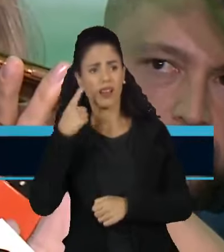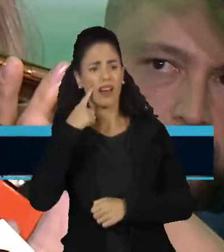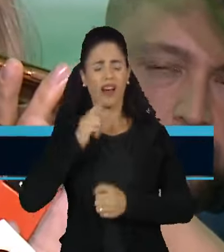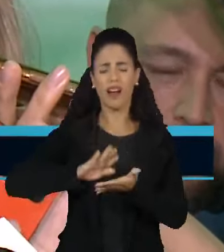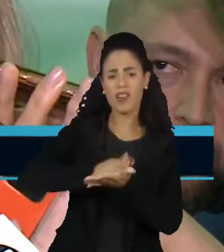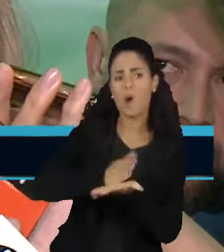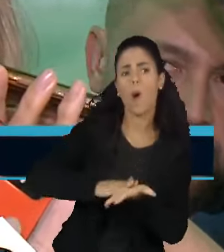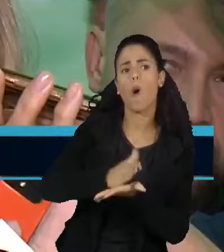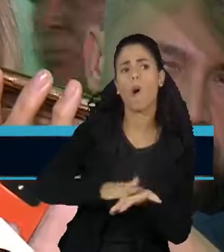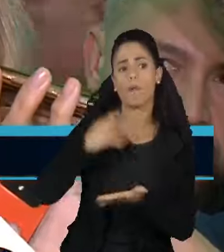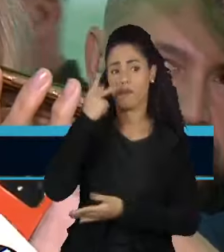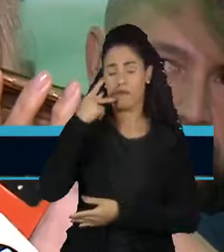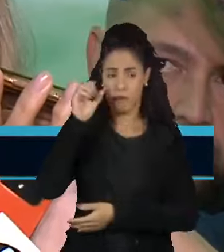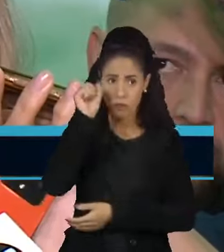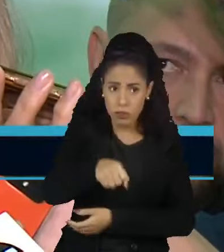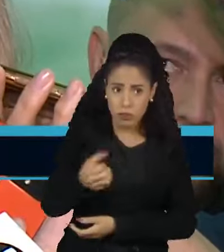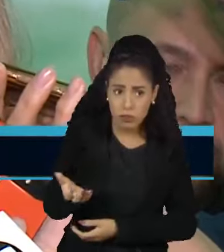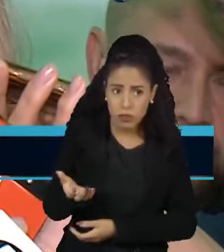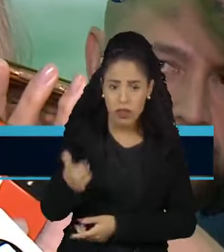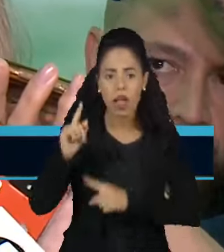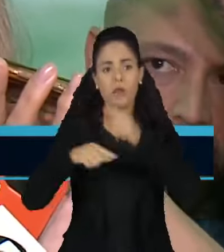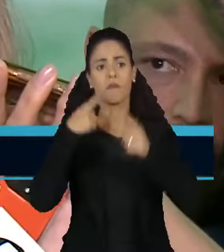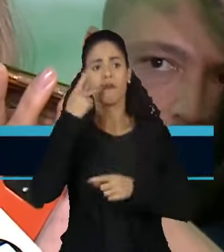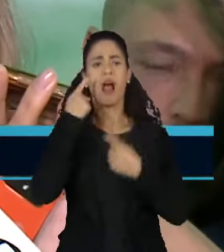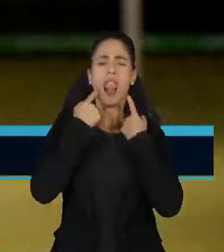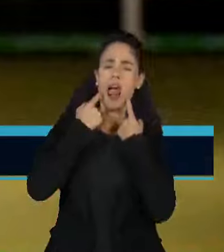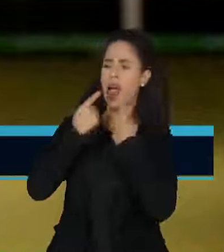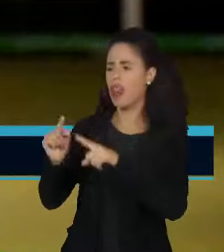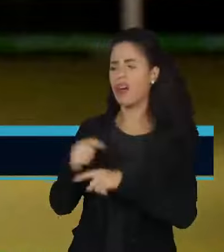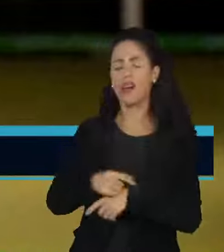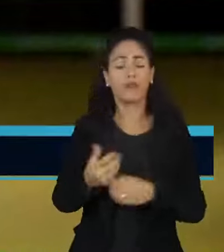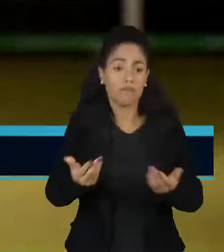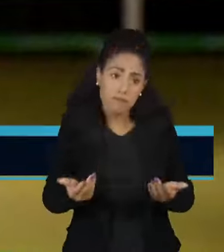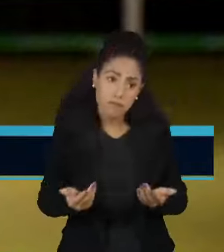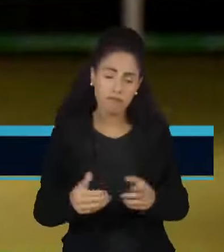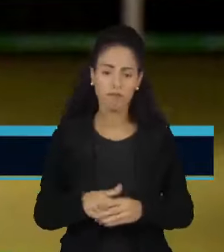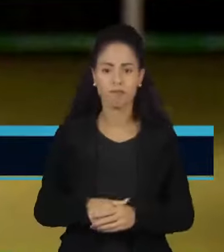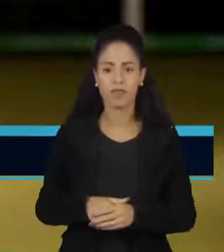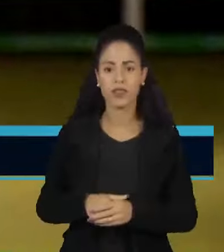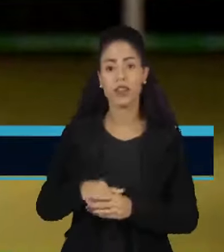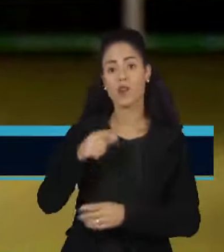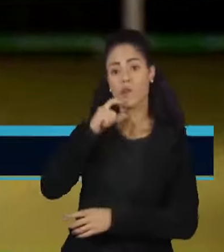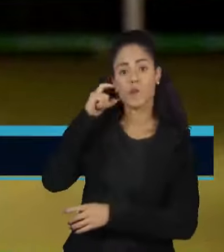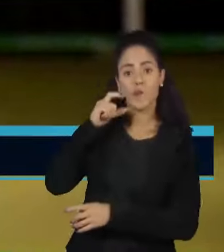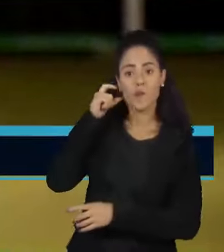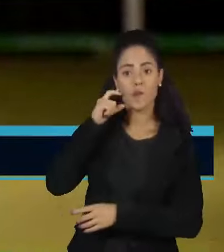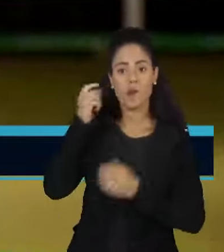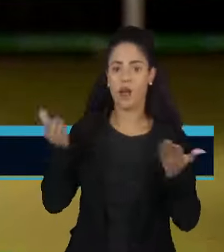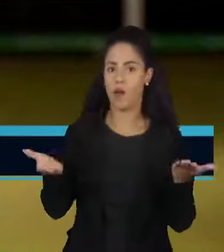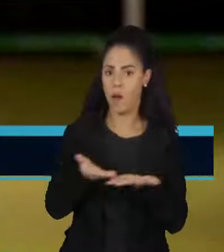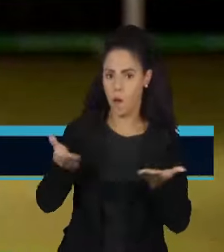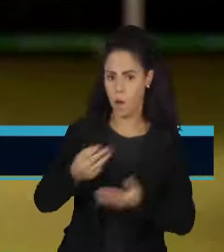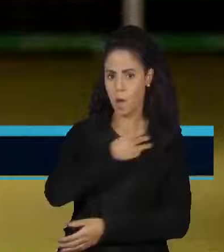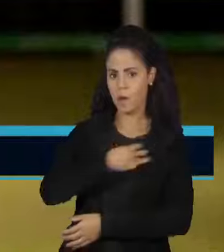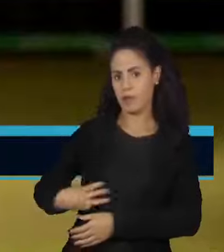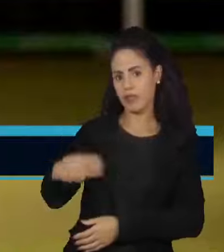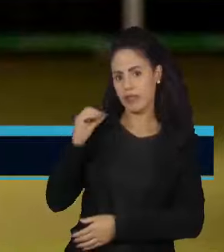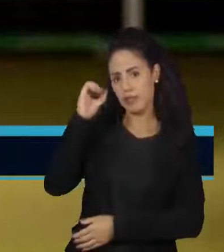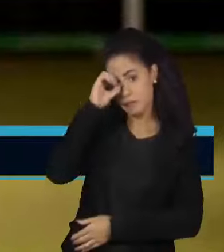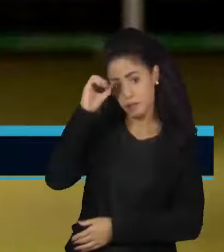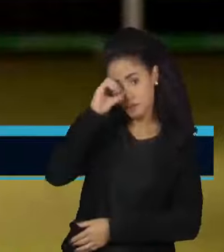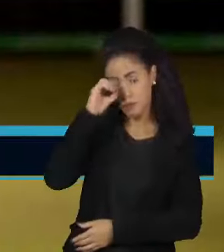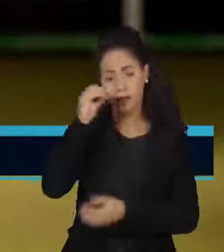o parlamento. E depois, quando o parlamento reage, acham ruim. Apesar de Arthur Lira atribuir ao ministro Alexandre Padilha